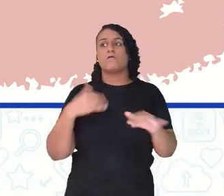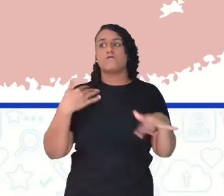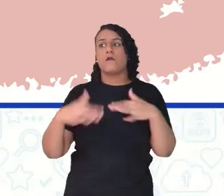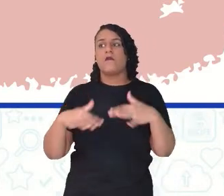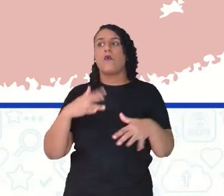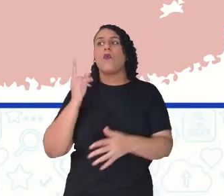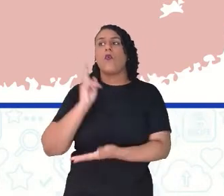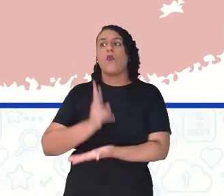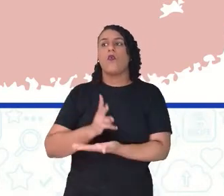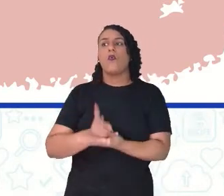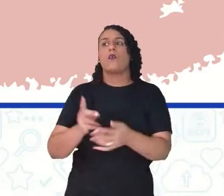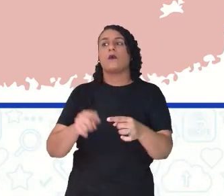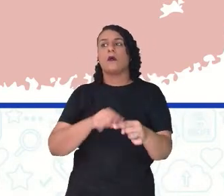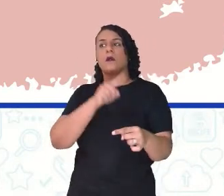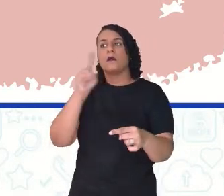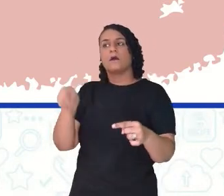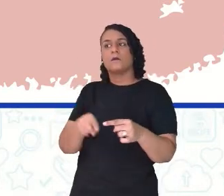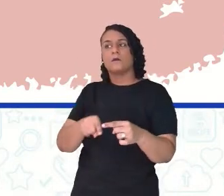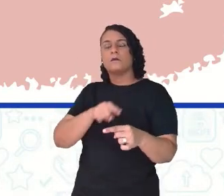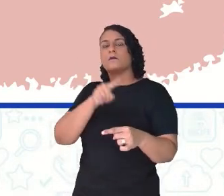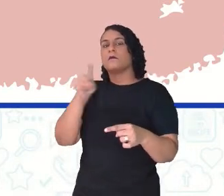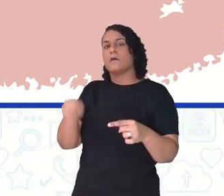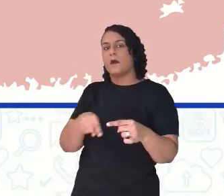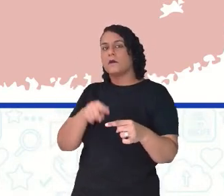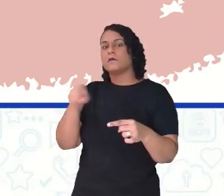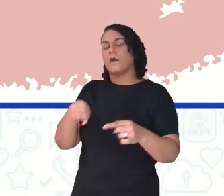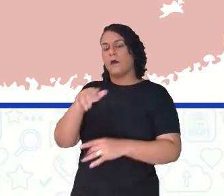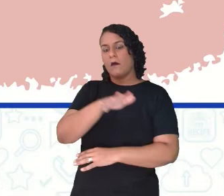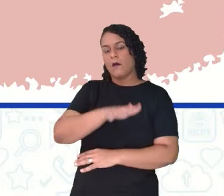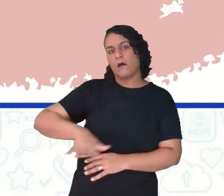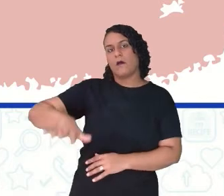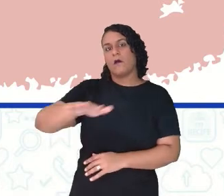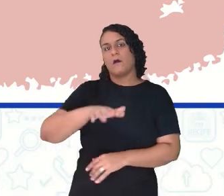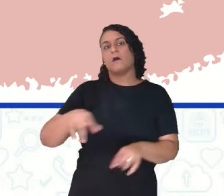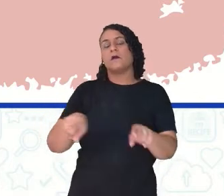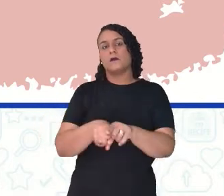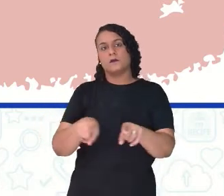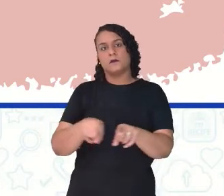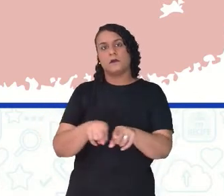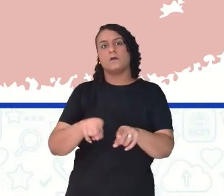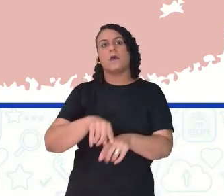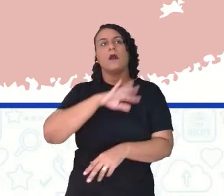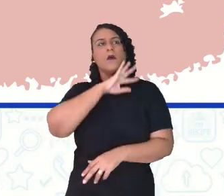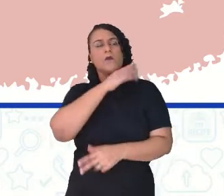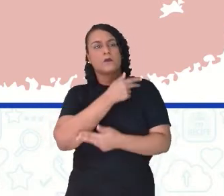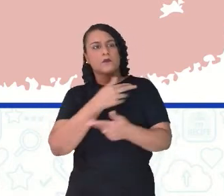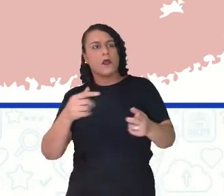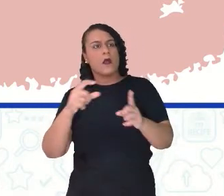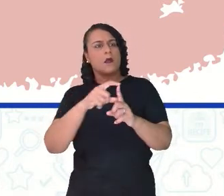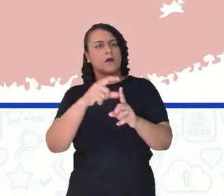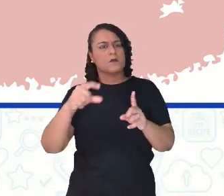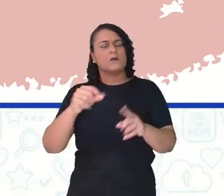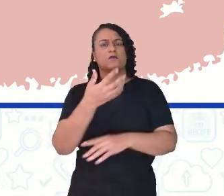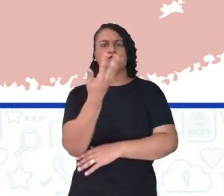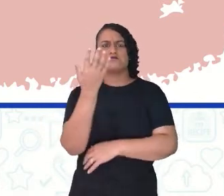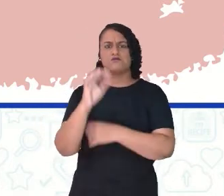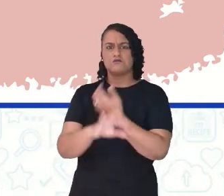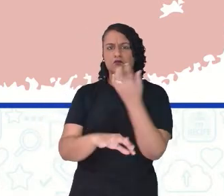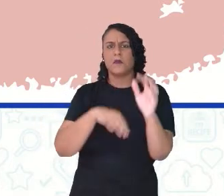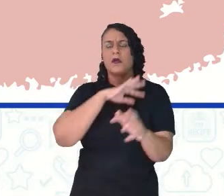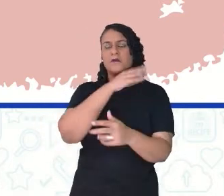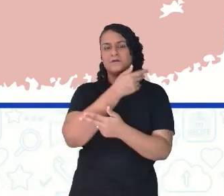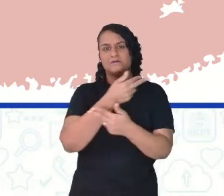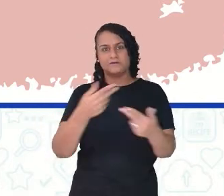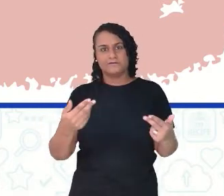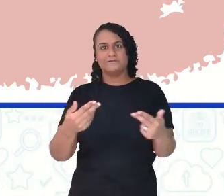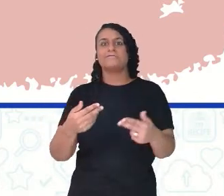movimento contínuo que a água faz pelo meio físico e pelos seres vivos do ecossistema. Trata-se, portanto,